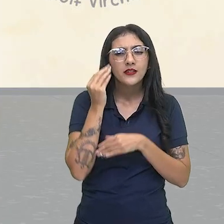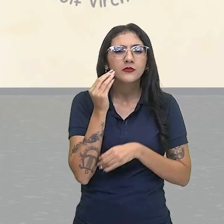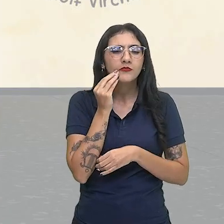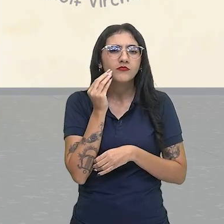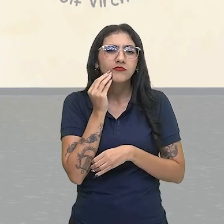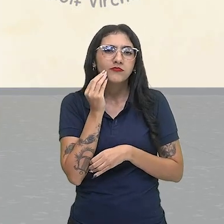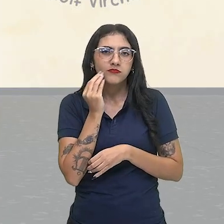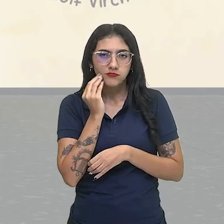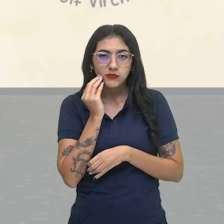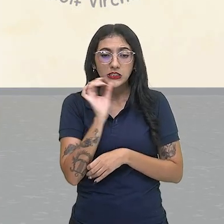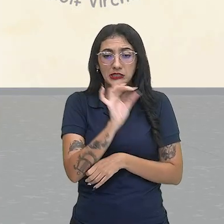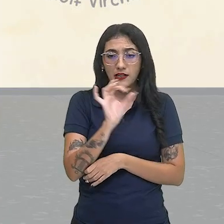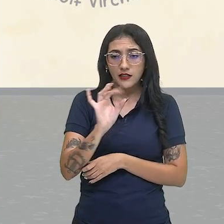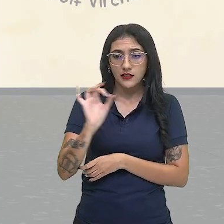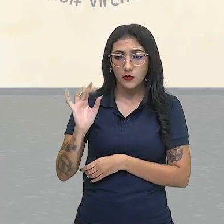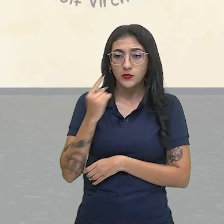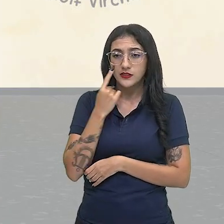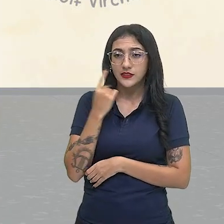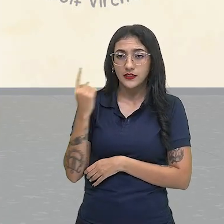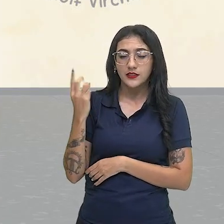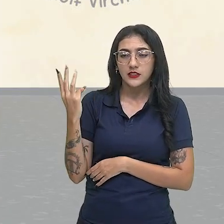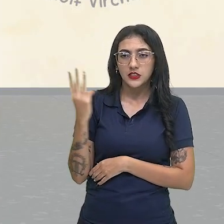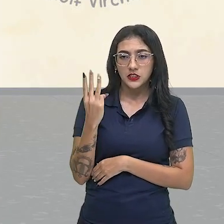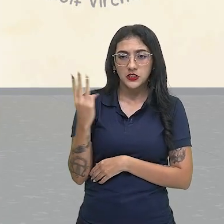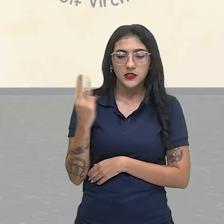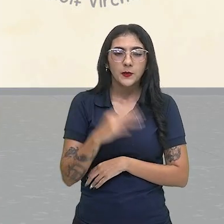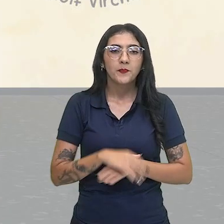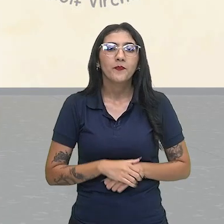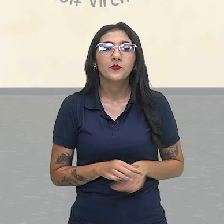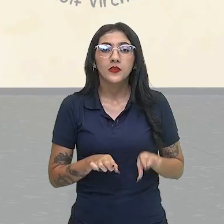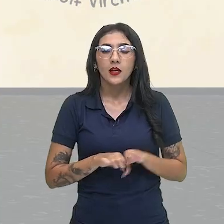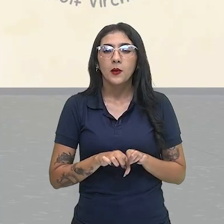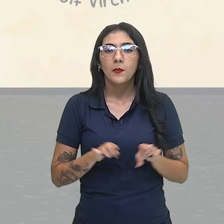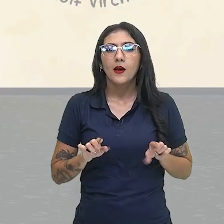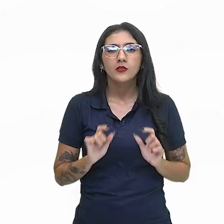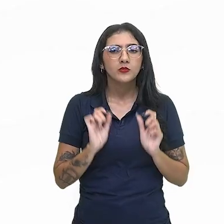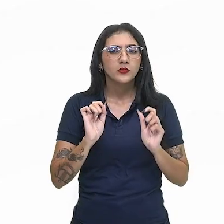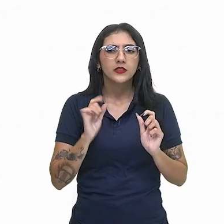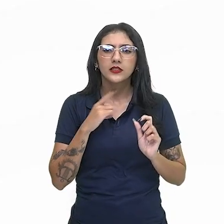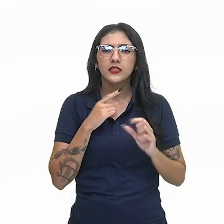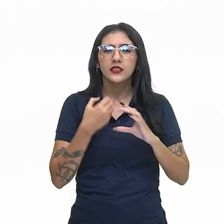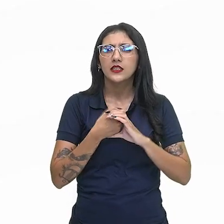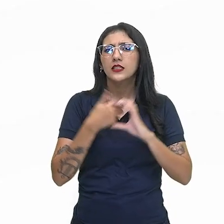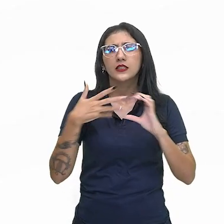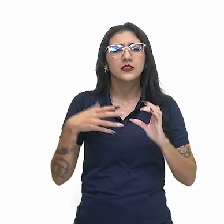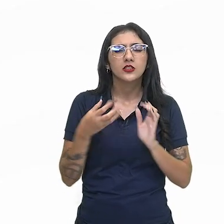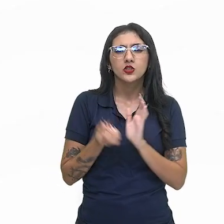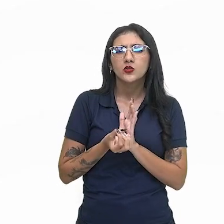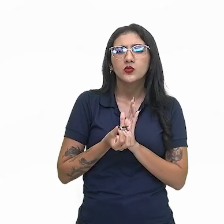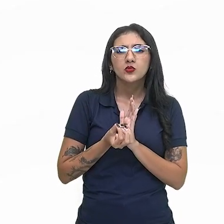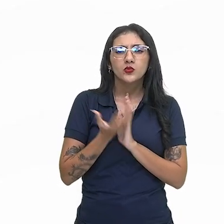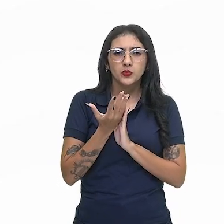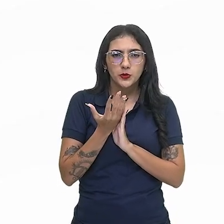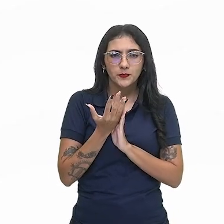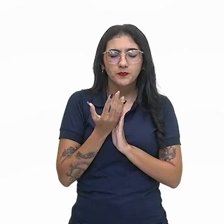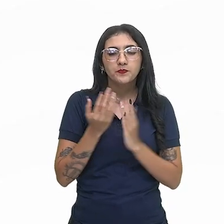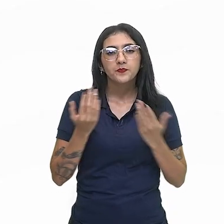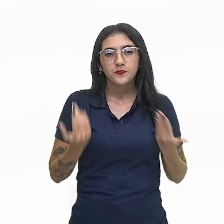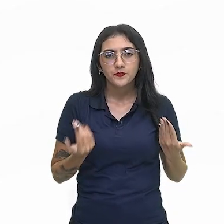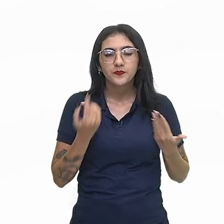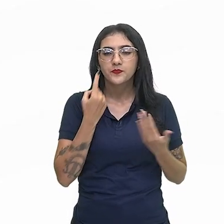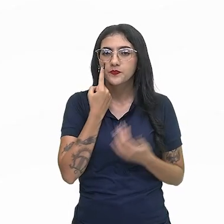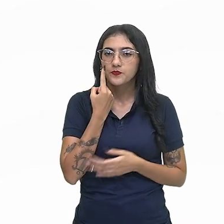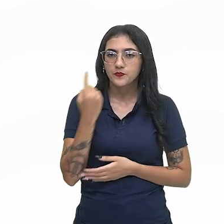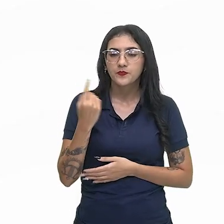esses 3 cientistas. E o que nos traz o princípio da teoria celular? Esses princípios, eles